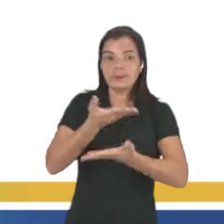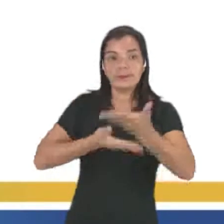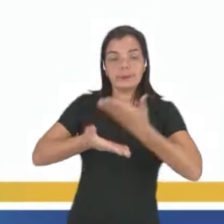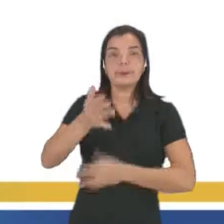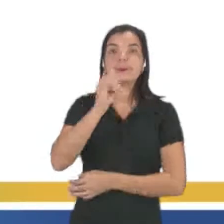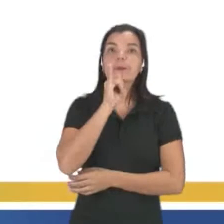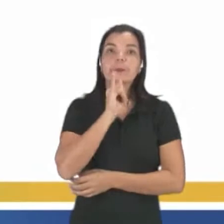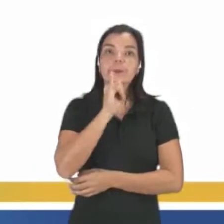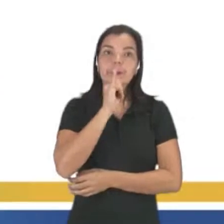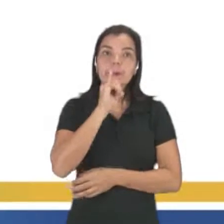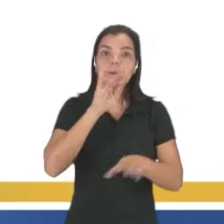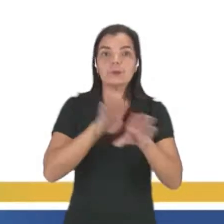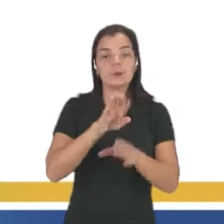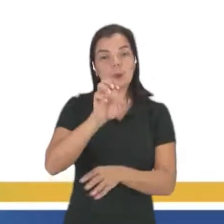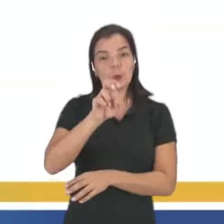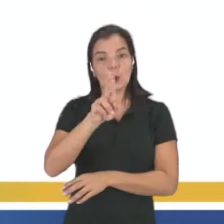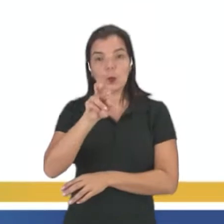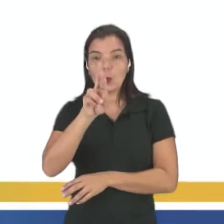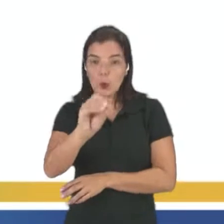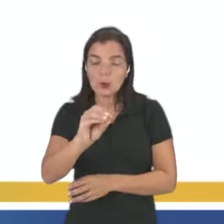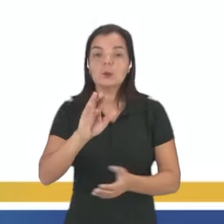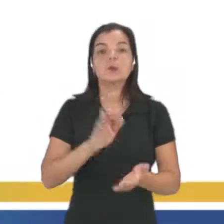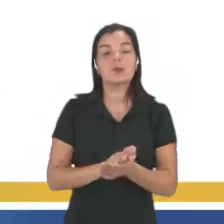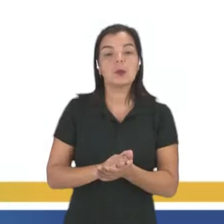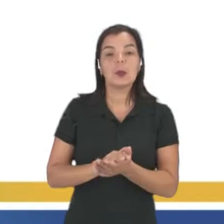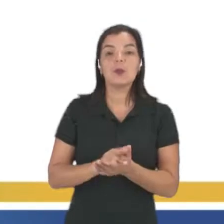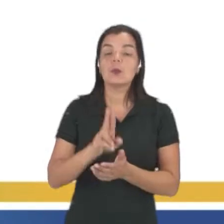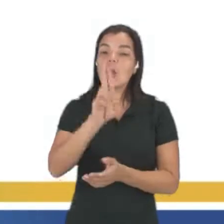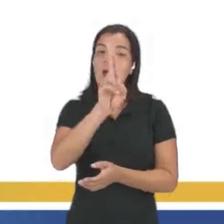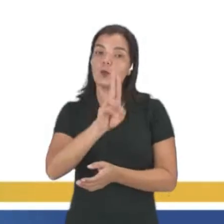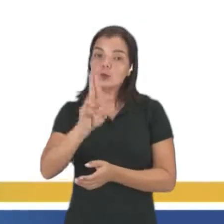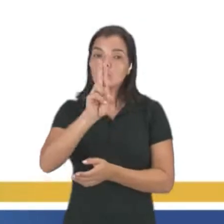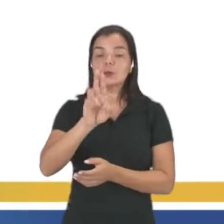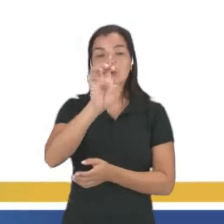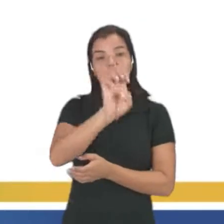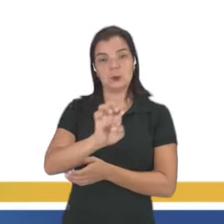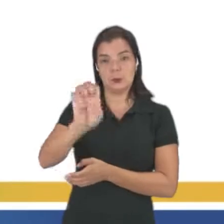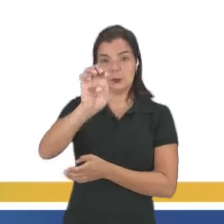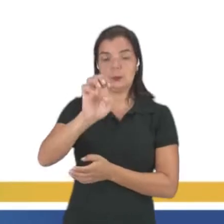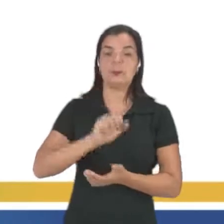eles. Exemplo, o caso do euro na União Europeia.